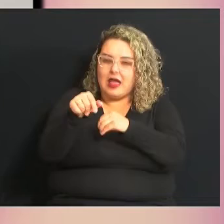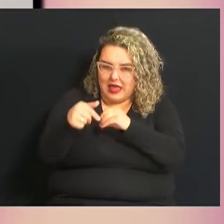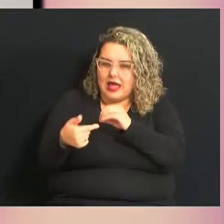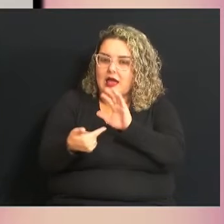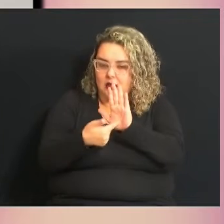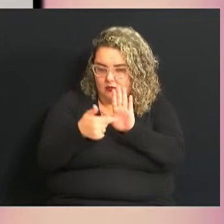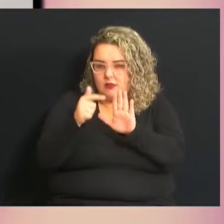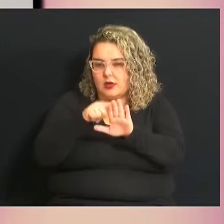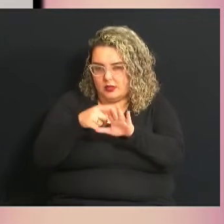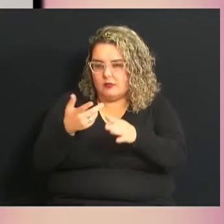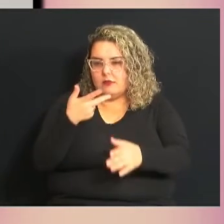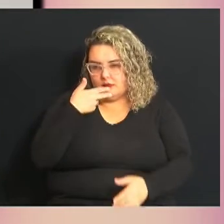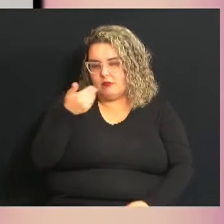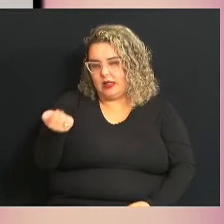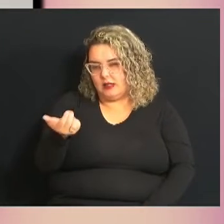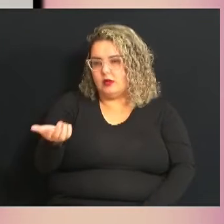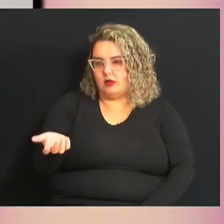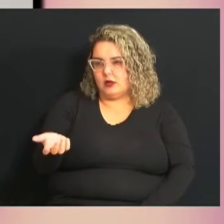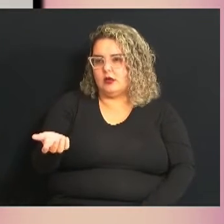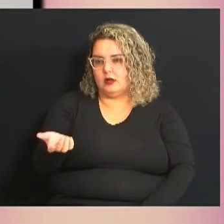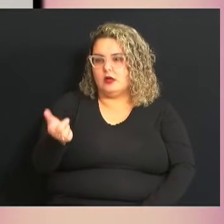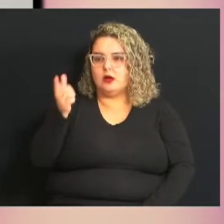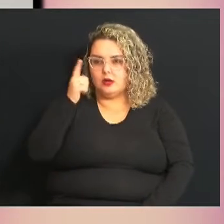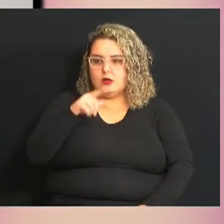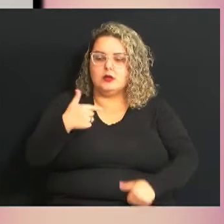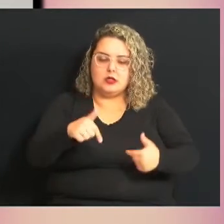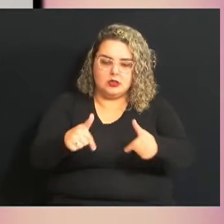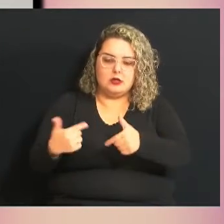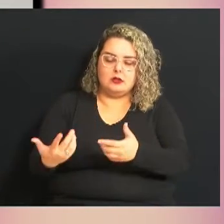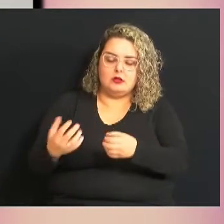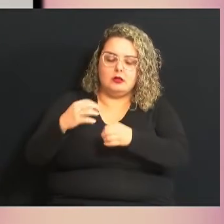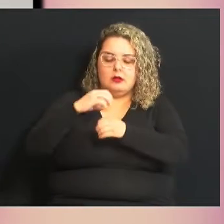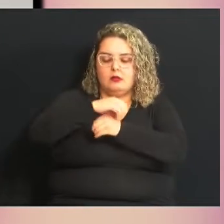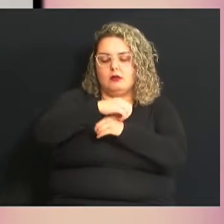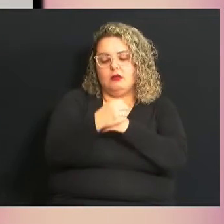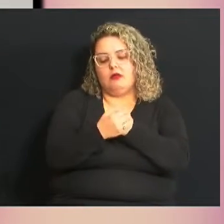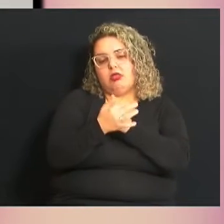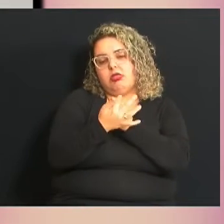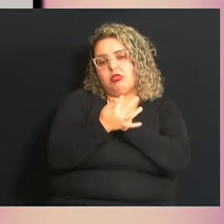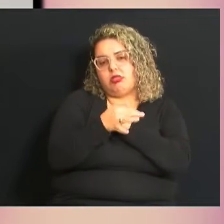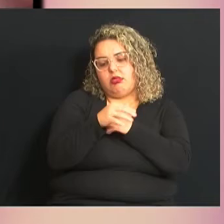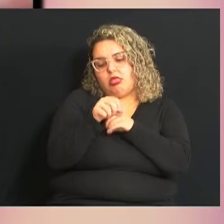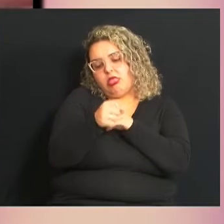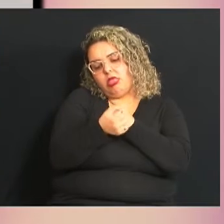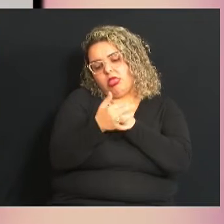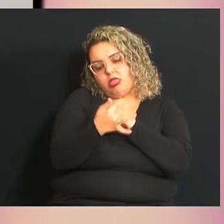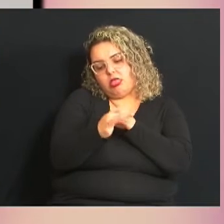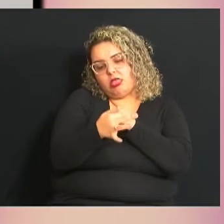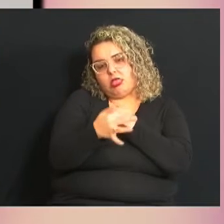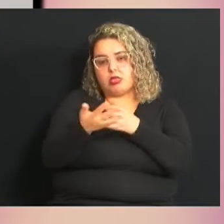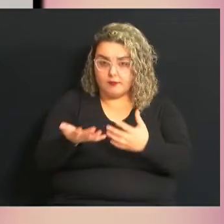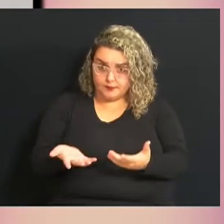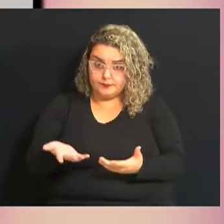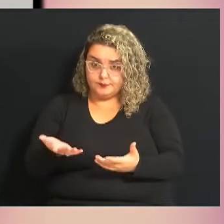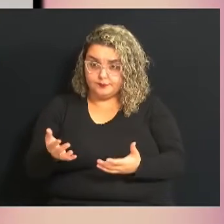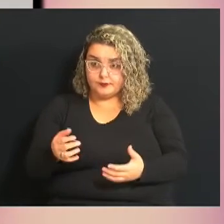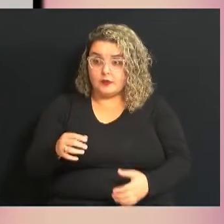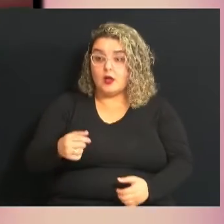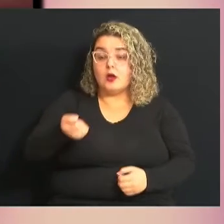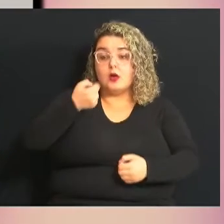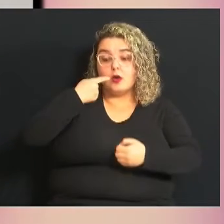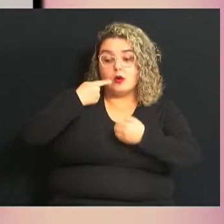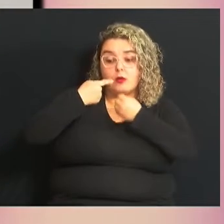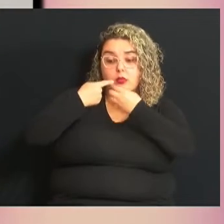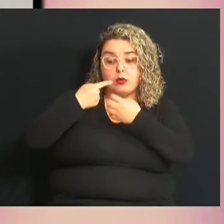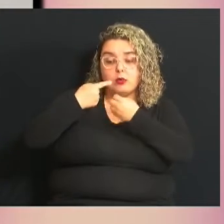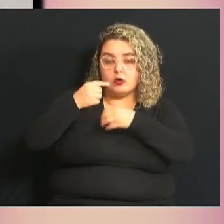a vertente que você consegue trabalhar, né? E é onde você consegue atingir, que o laser ele só vai trabalhar nessas células, ele